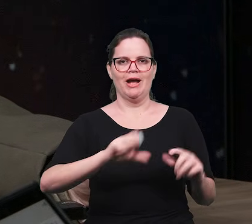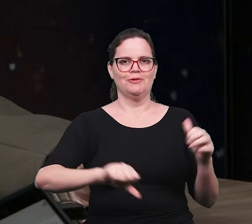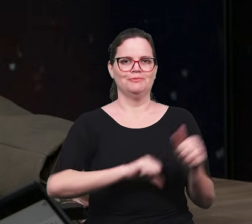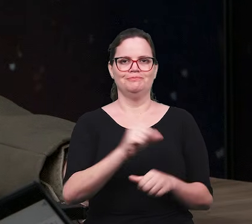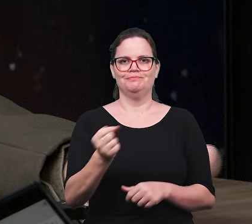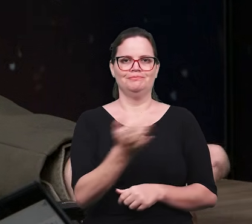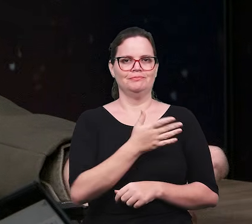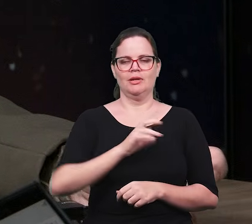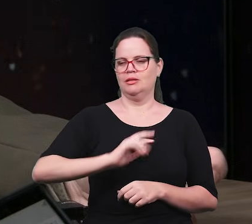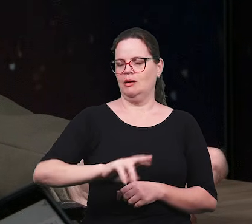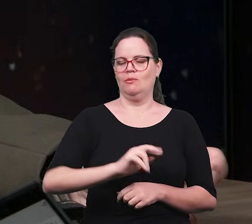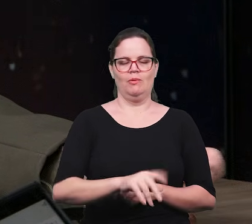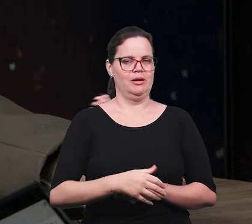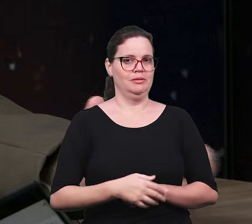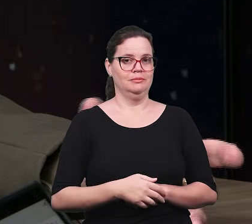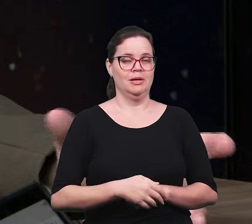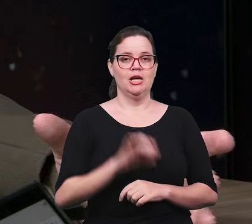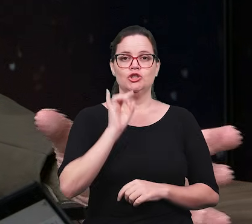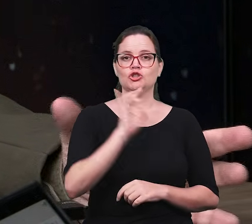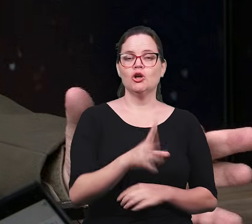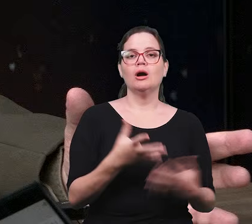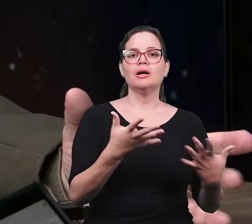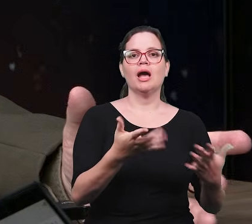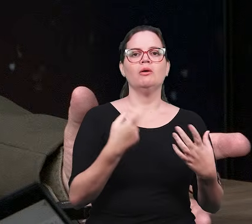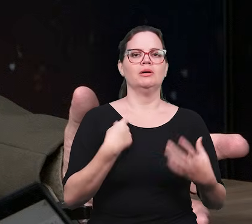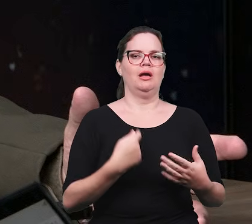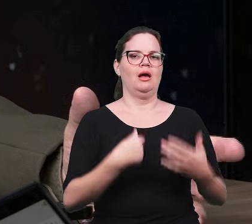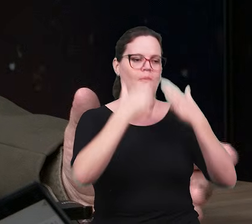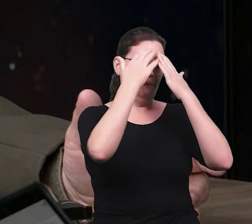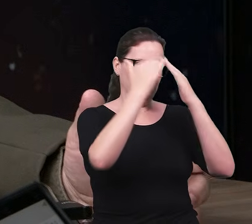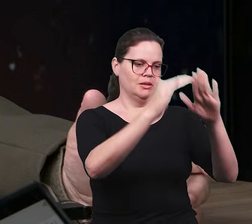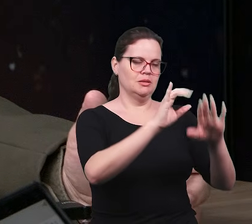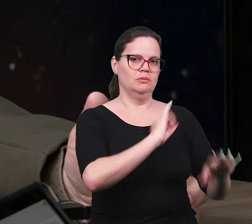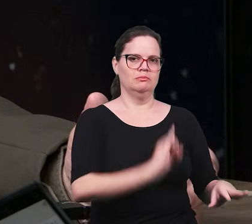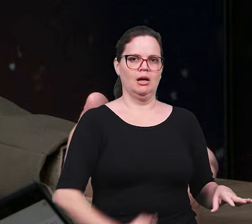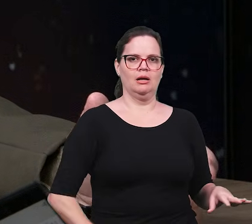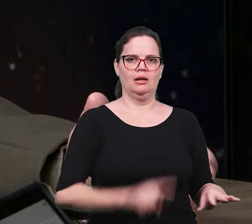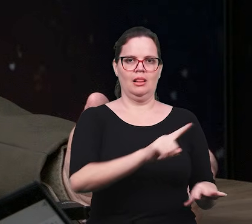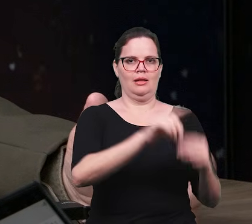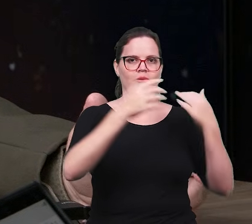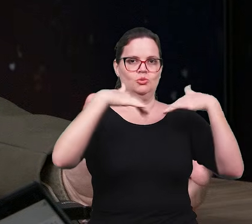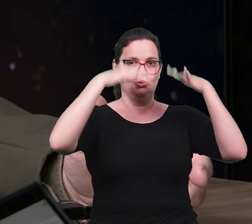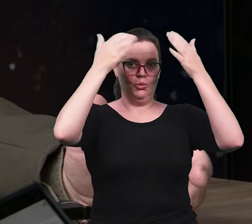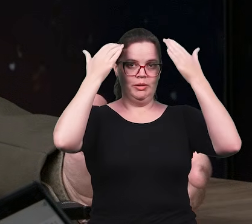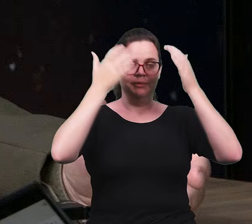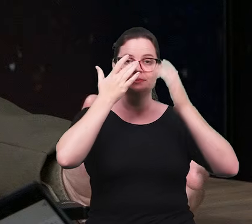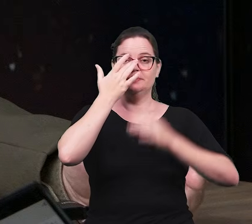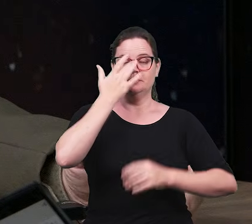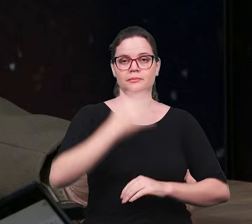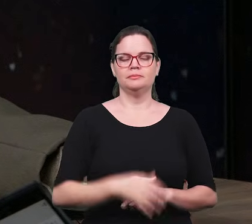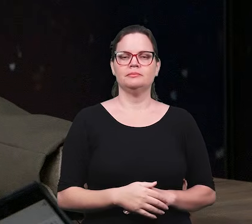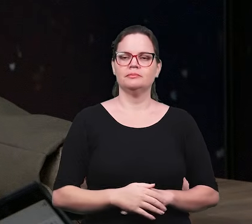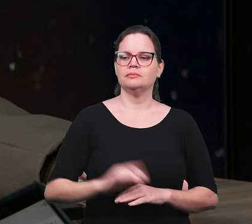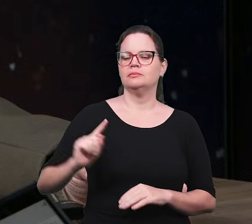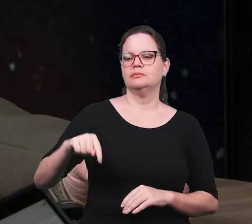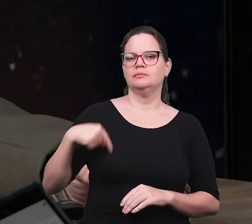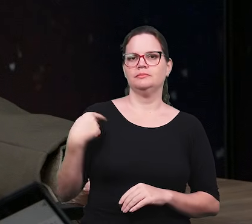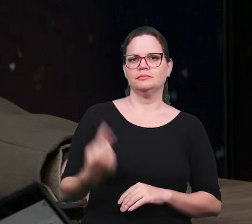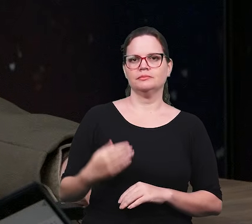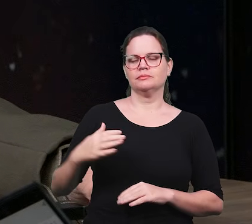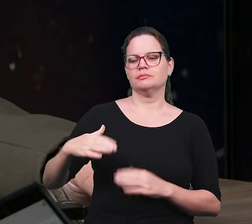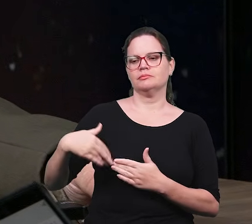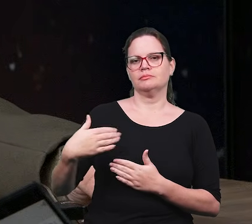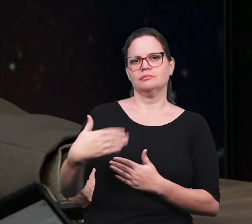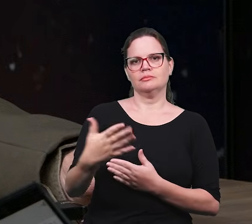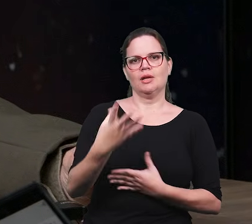uma conversão social, para agradar aquilo que era o império da época. E com isso, vão ser colocados para